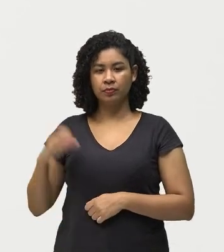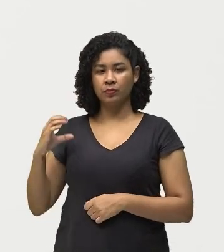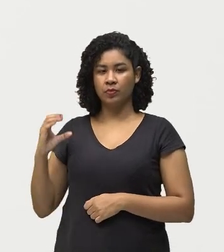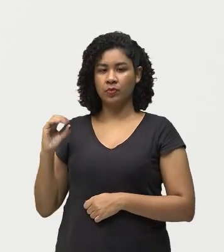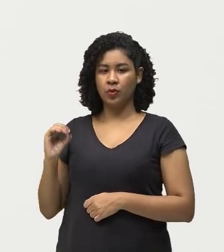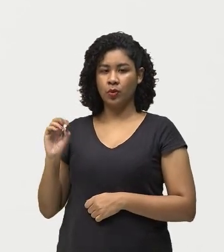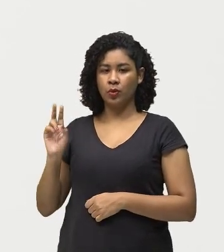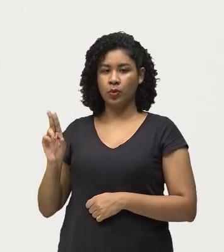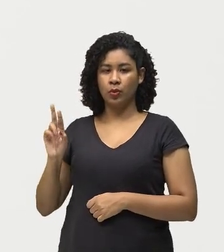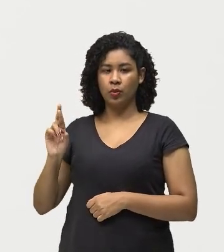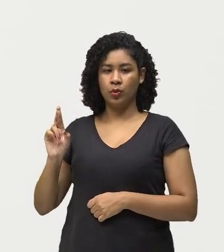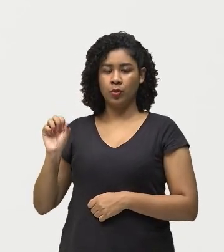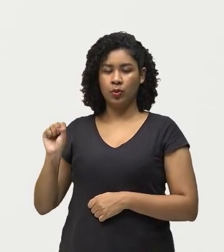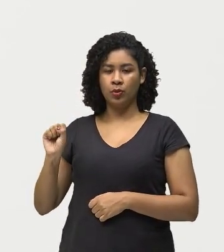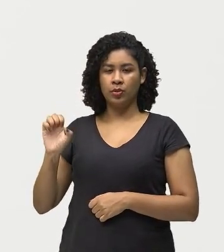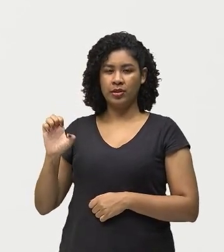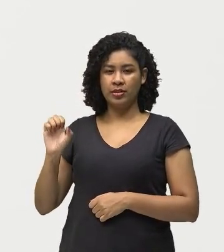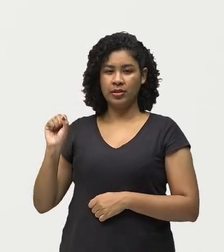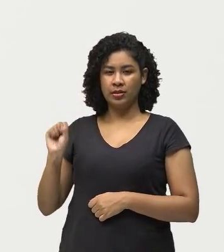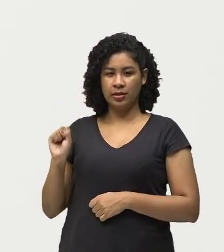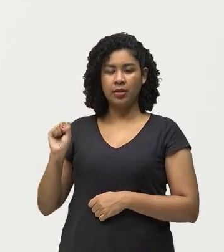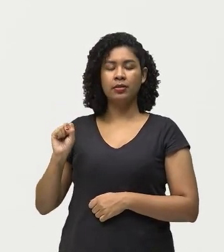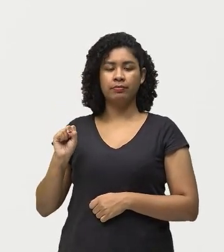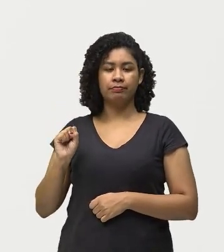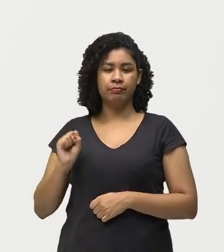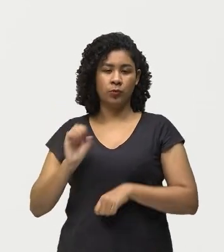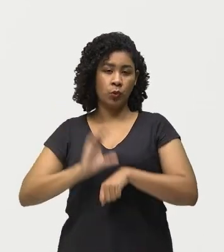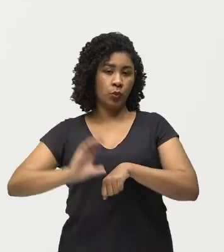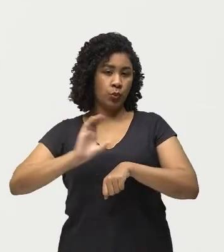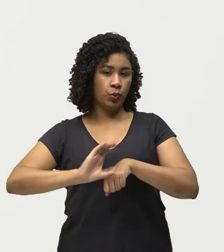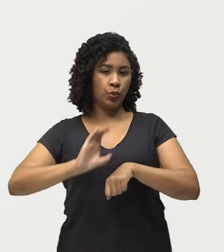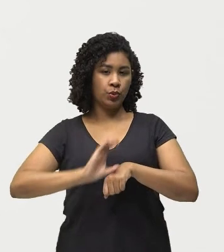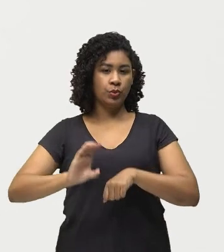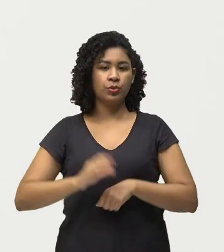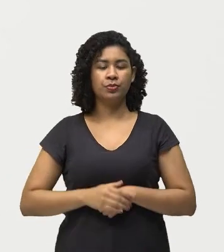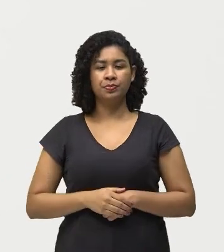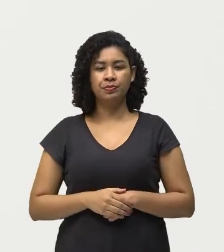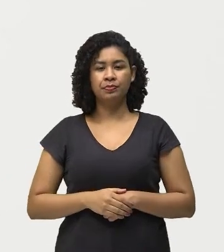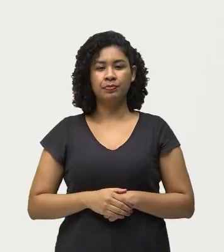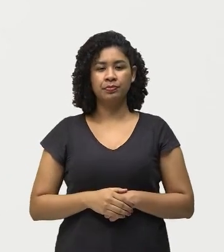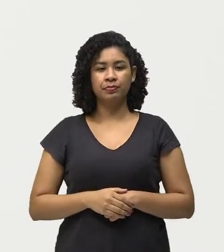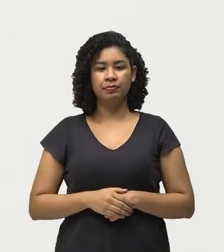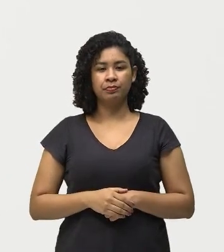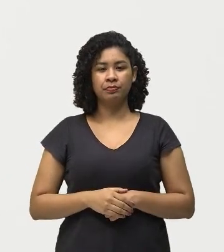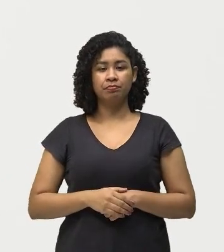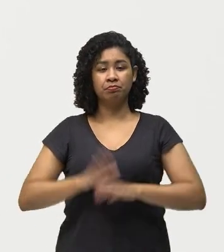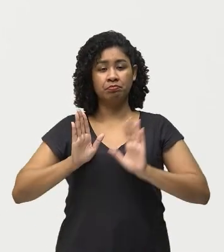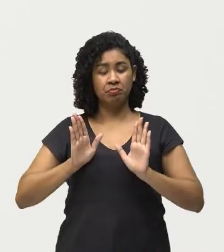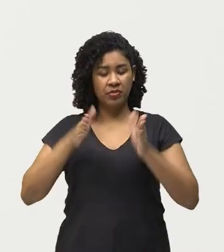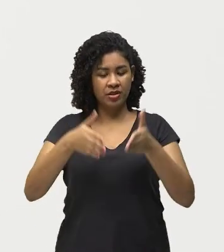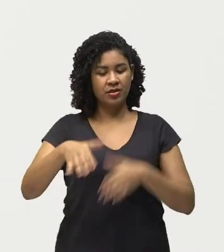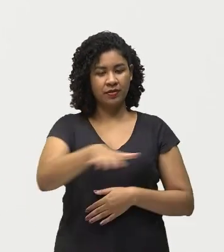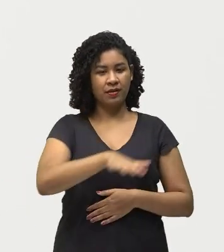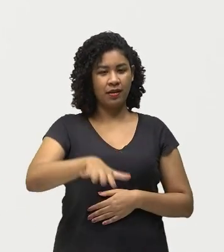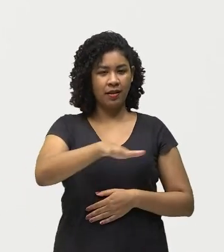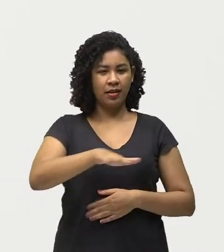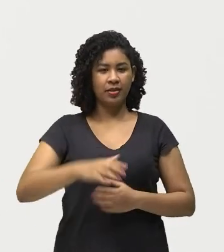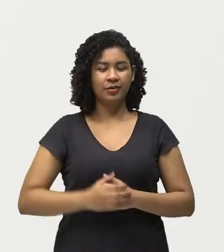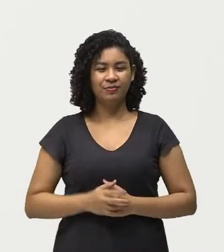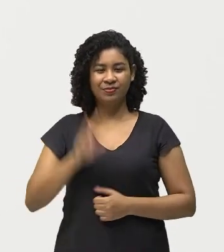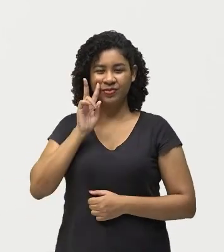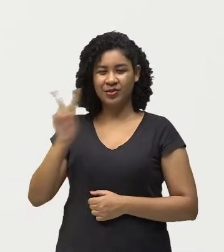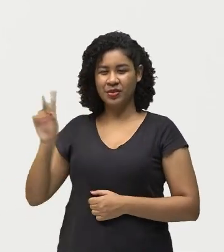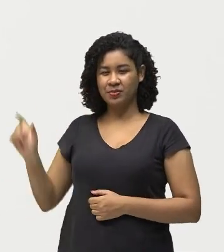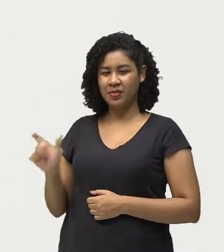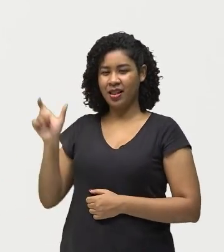é? Direcionado, directed to a specific area, uma área específica. Olha a palavra cognata